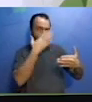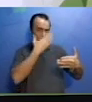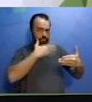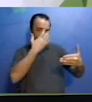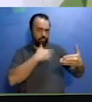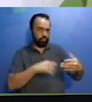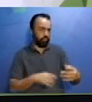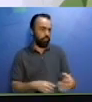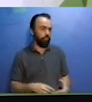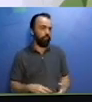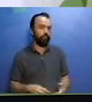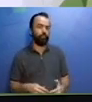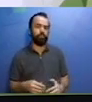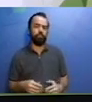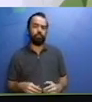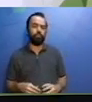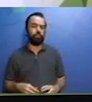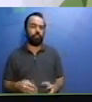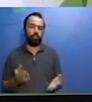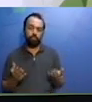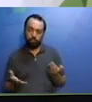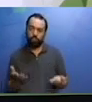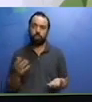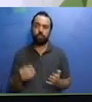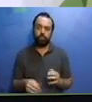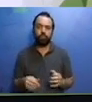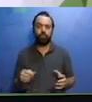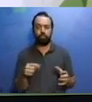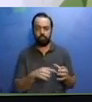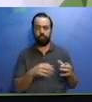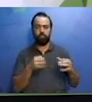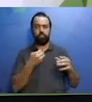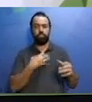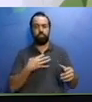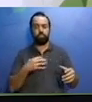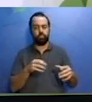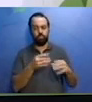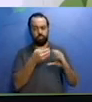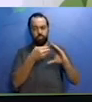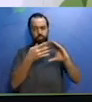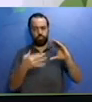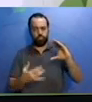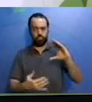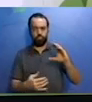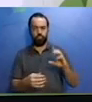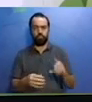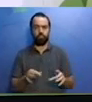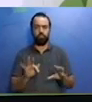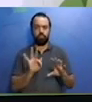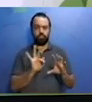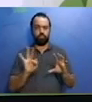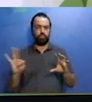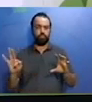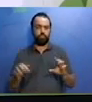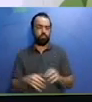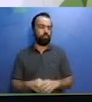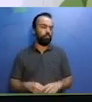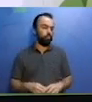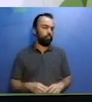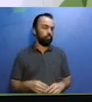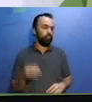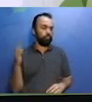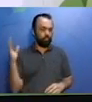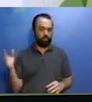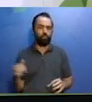do tipo de característica física da mistura. Por exemplo, ela pode ser uma mistura de um sólido em um